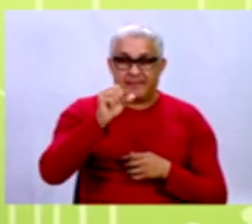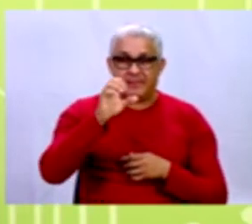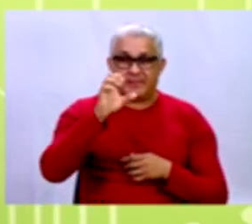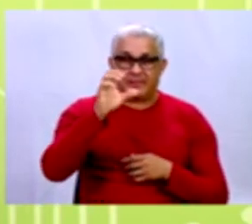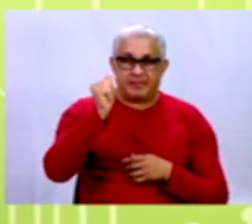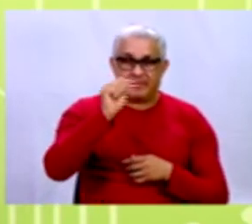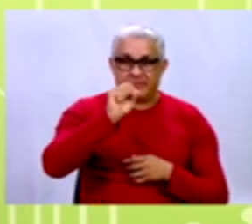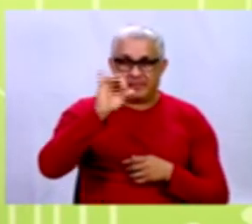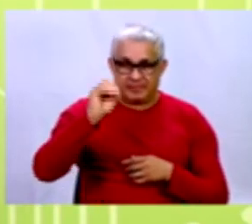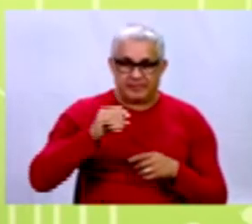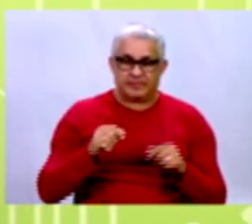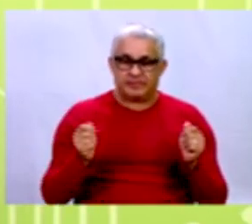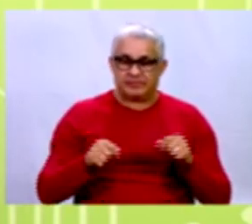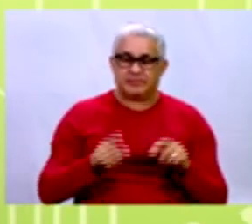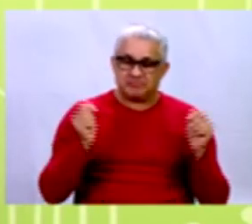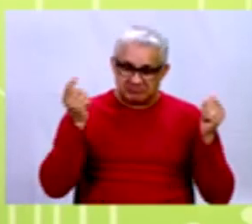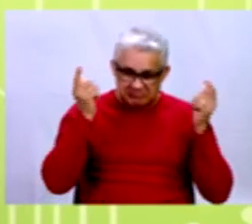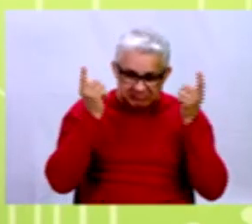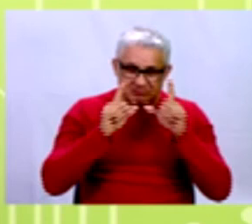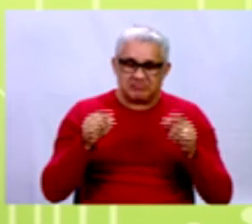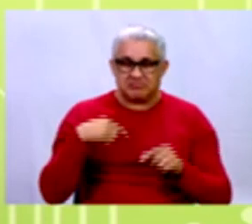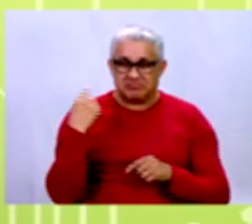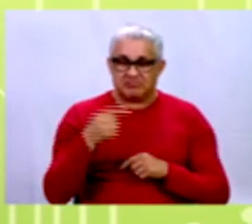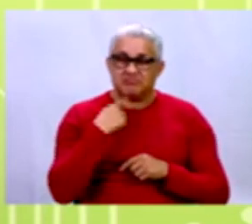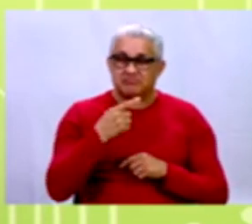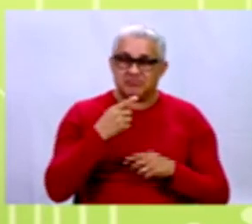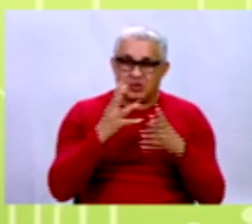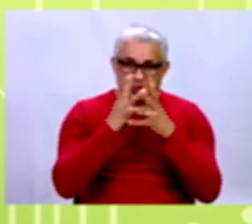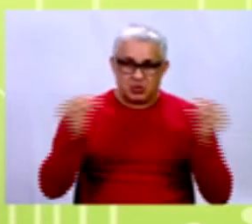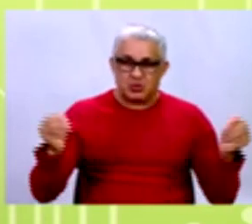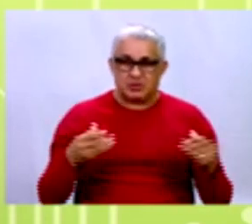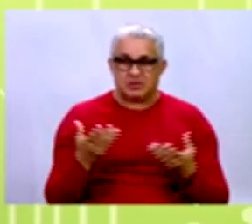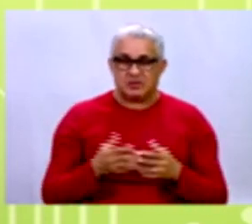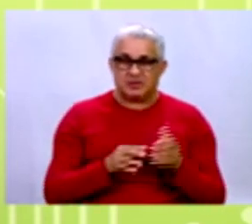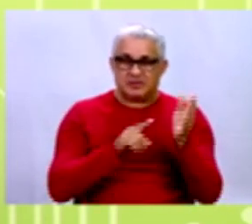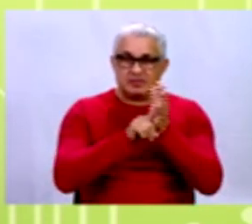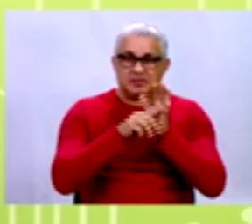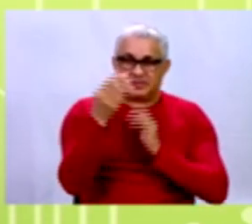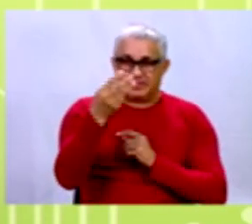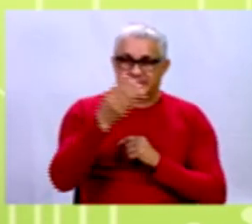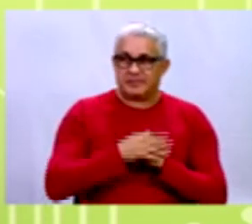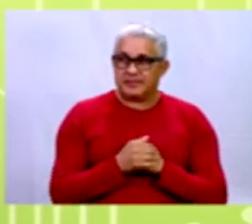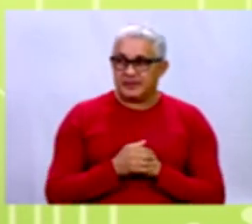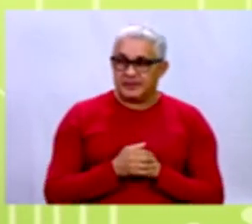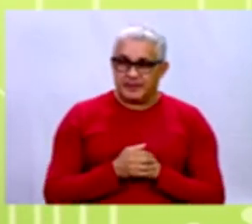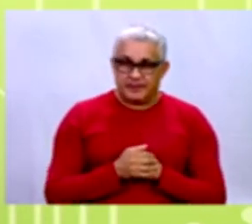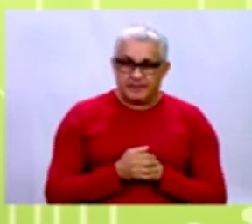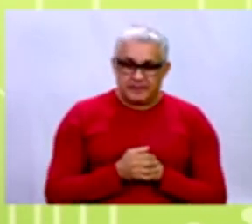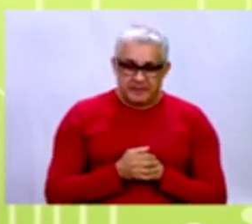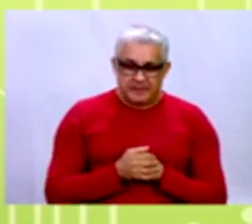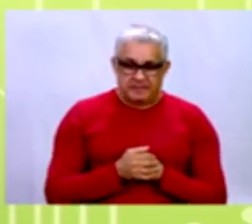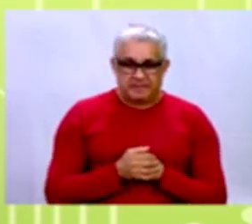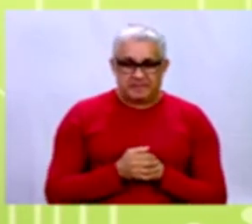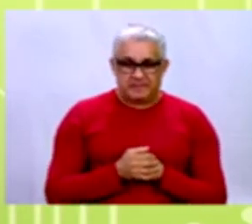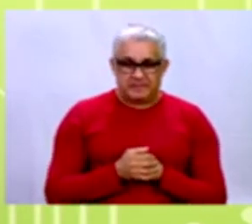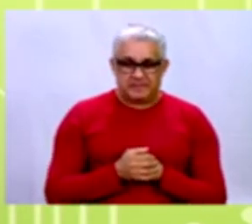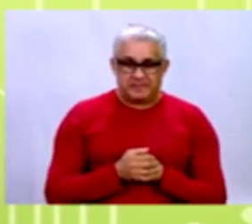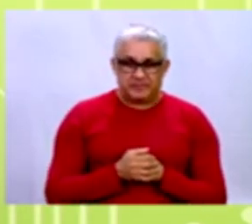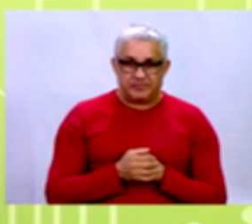a gente consiga tirar suas dúvidas aí agora com essa questão de número 3, tá?